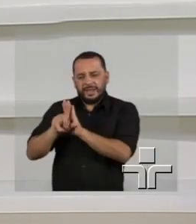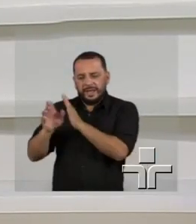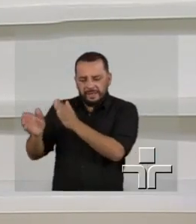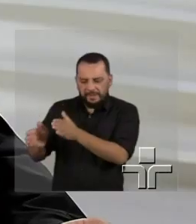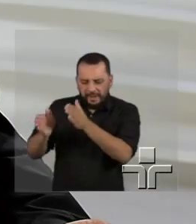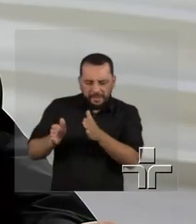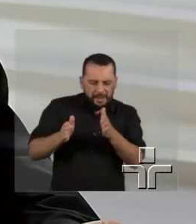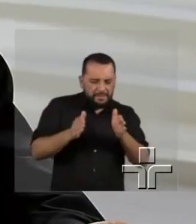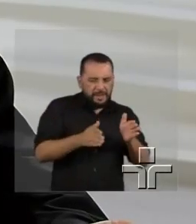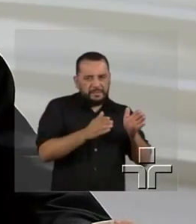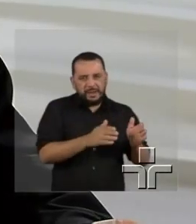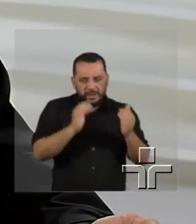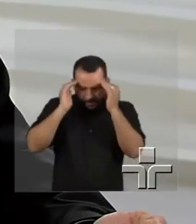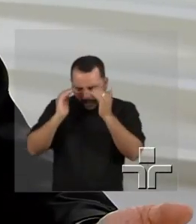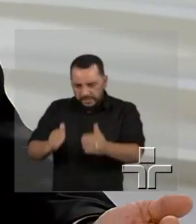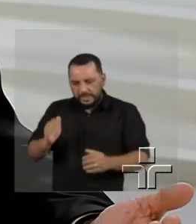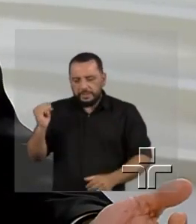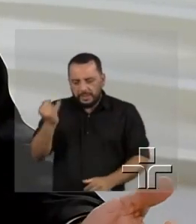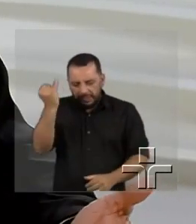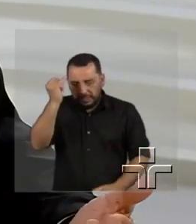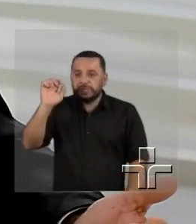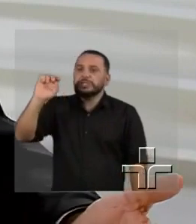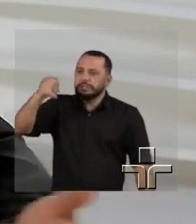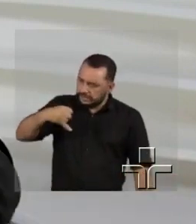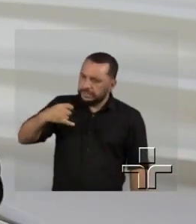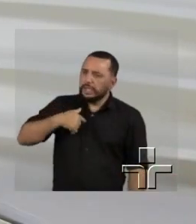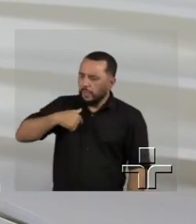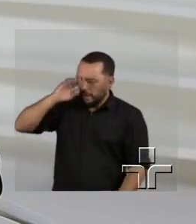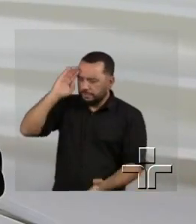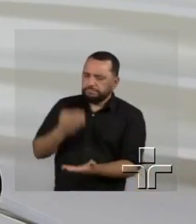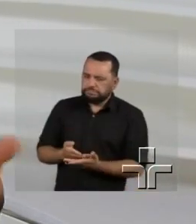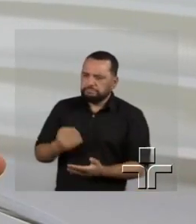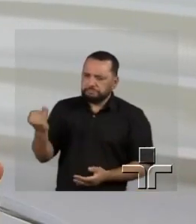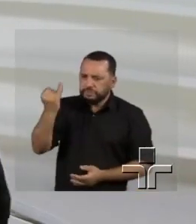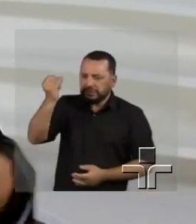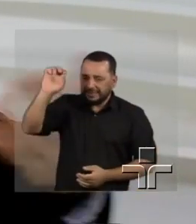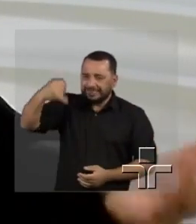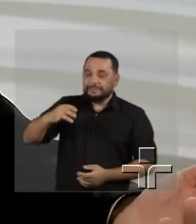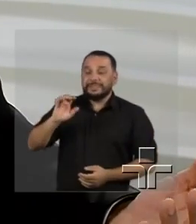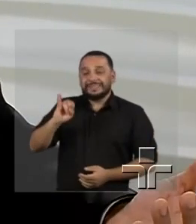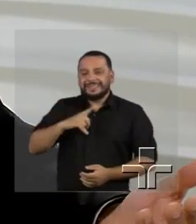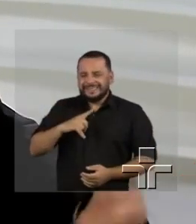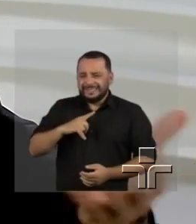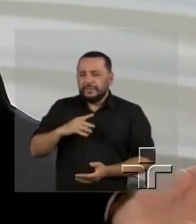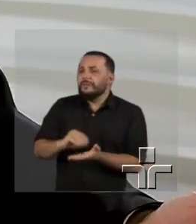em detalhes toda essa confusão aí, né? Agora,